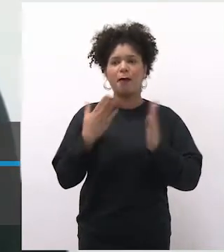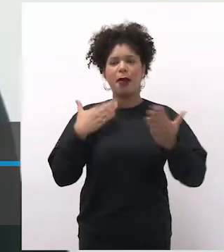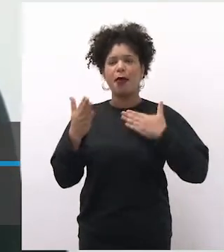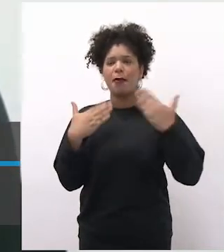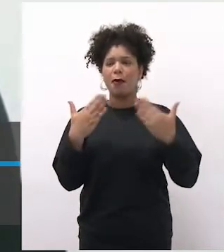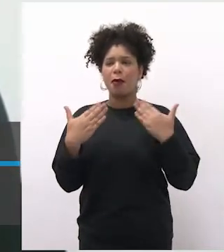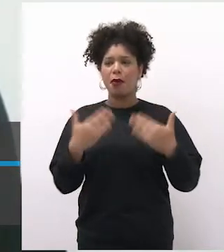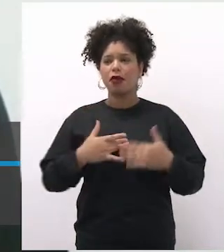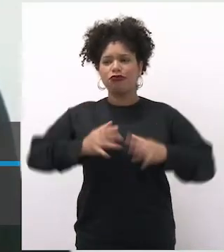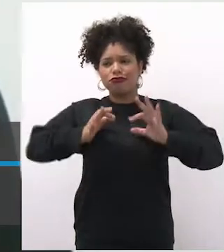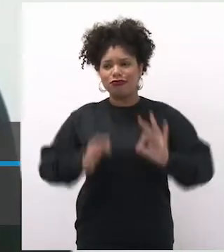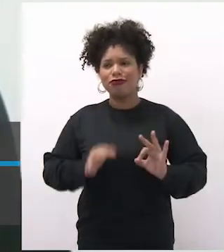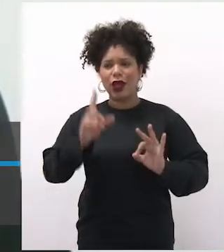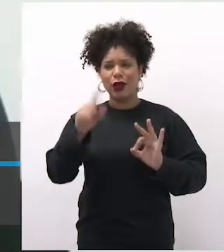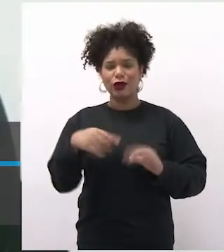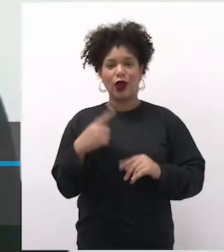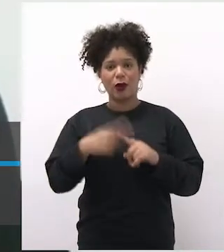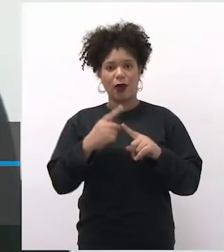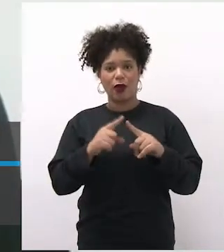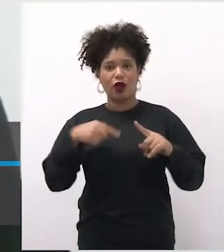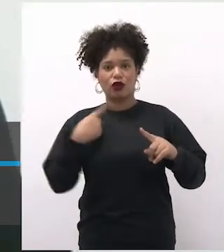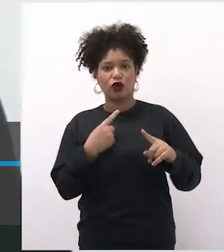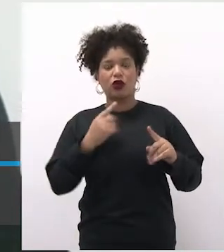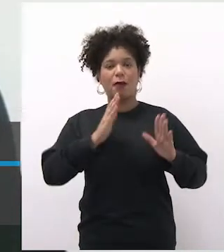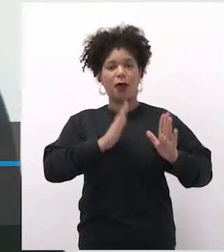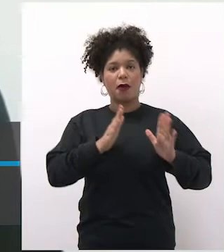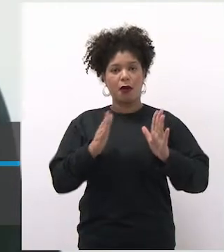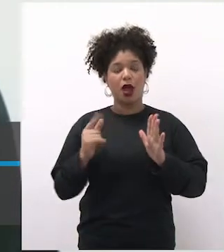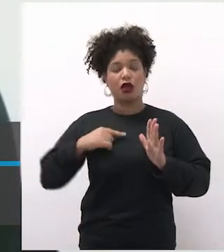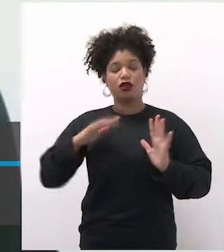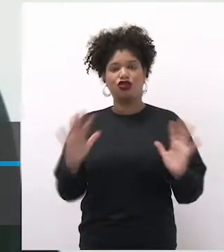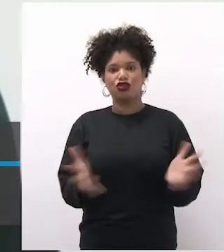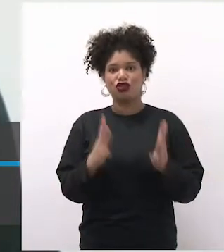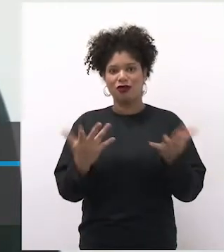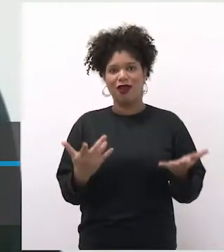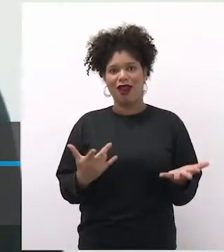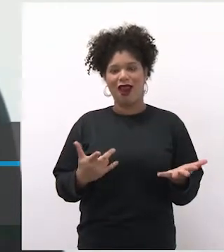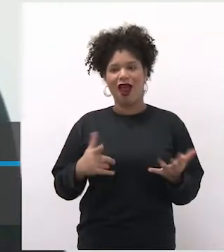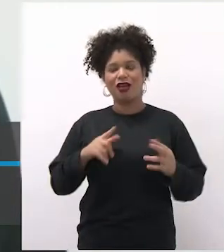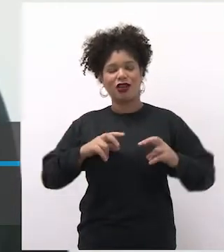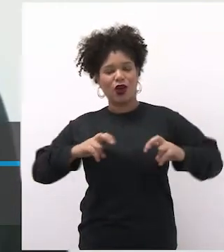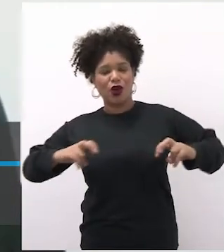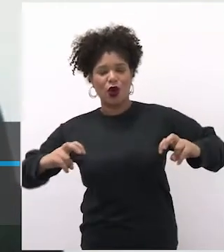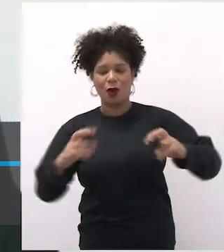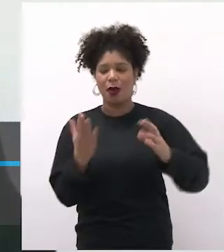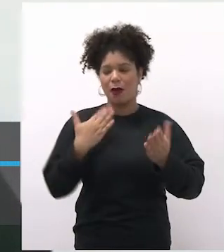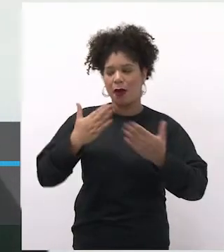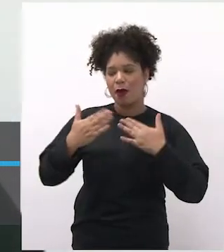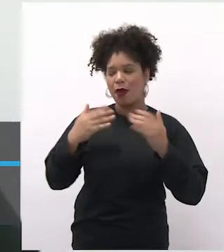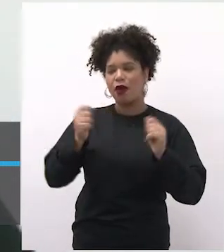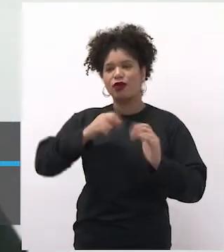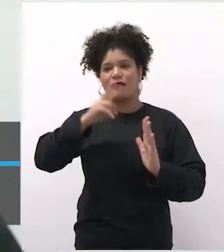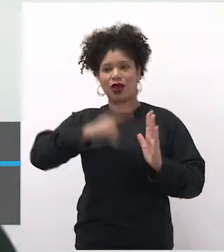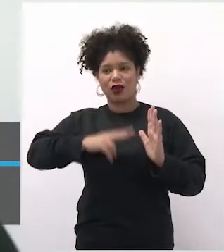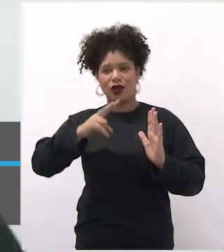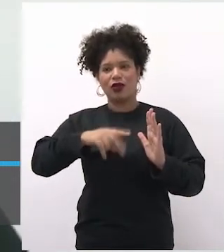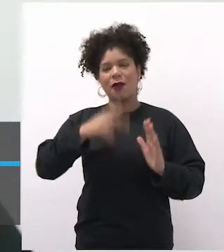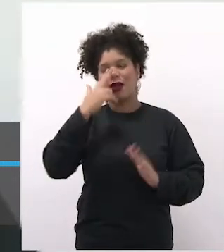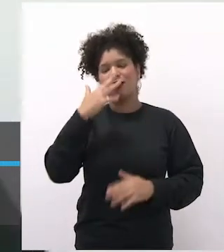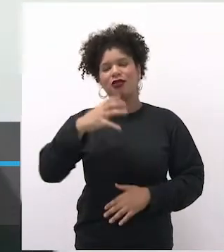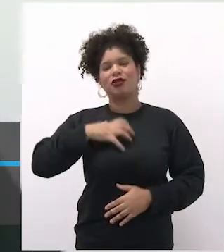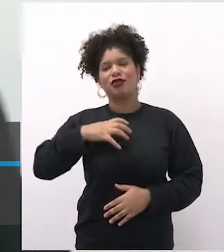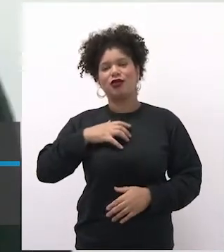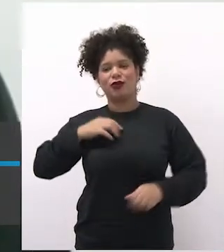sido acertada, porque a gente, ao passo que a gente promove o espaço de discussão e de leitura, a gente também se sente